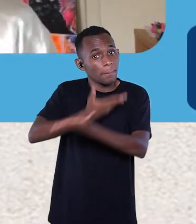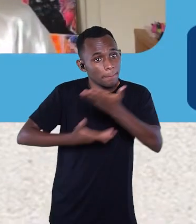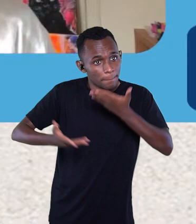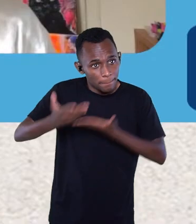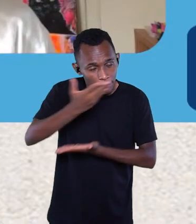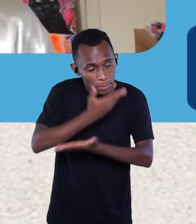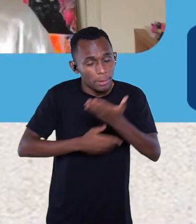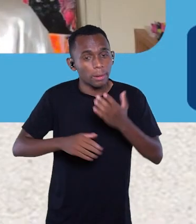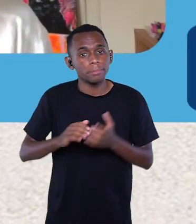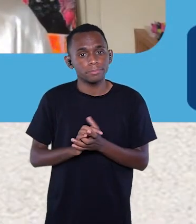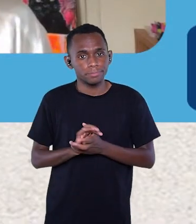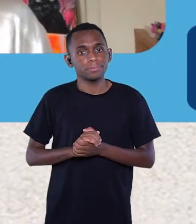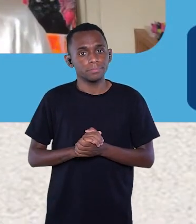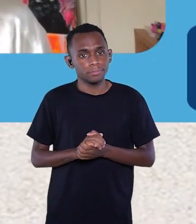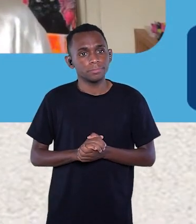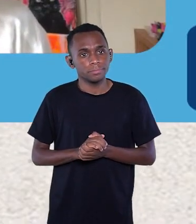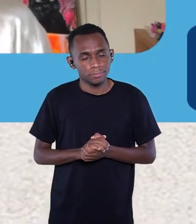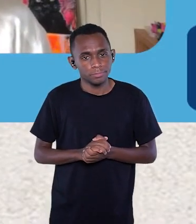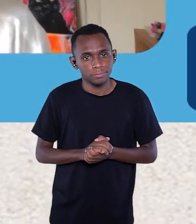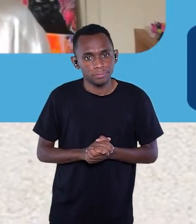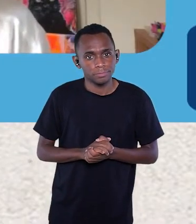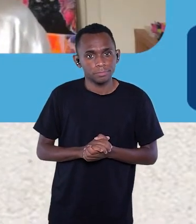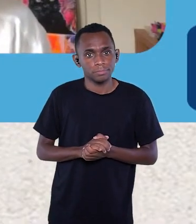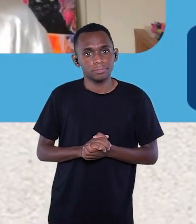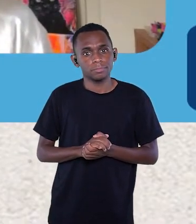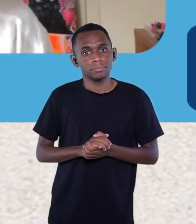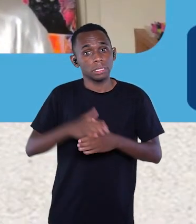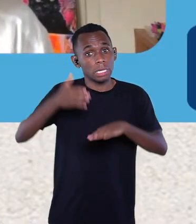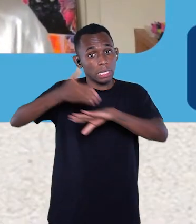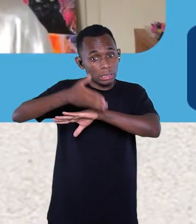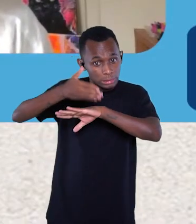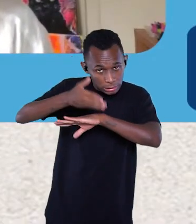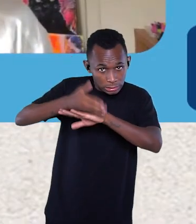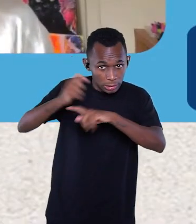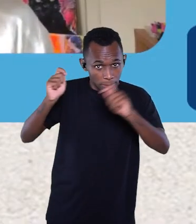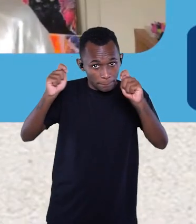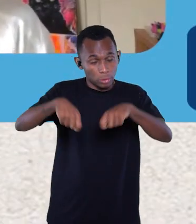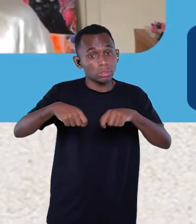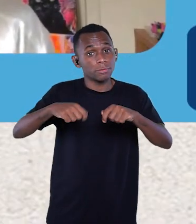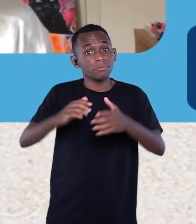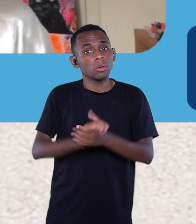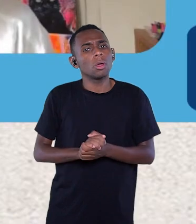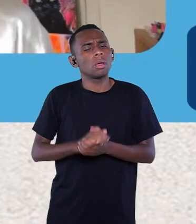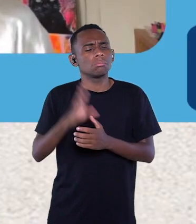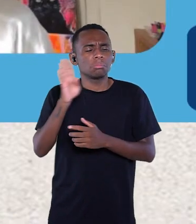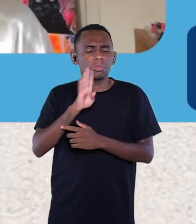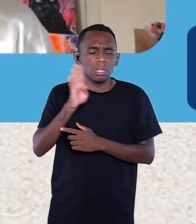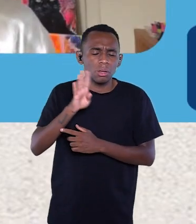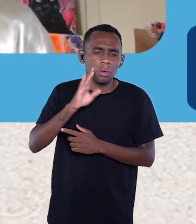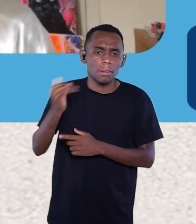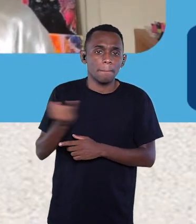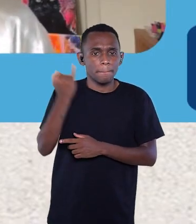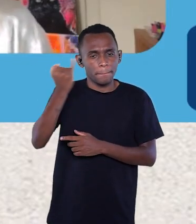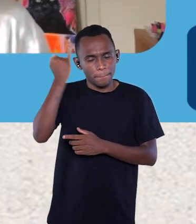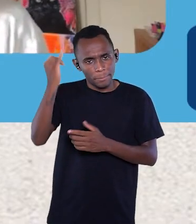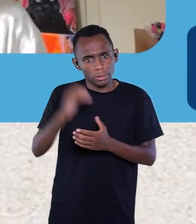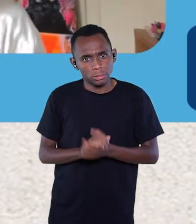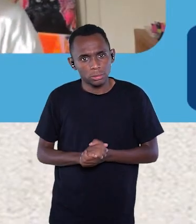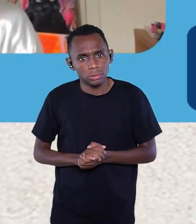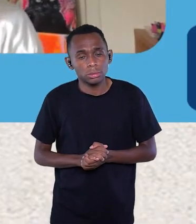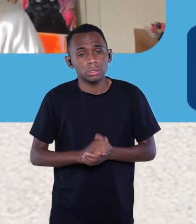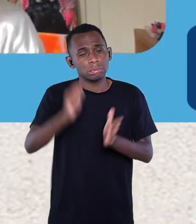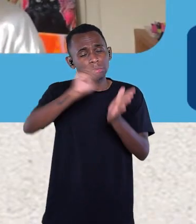vocês que estão nos vendo aqui, acessar esse trabalho da Laura Cohen, que é bem, bem bacana. E tem